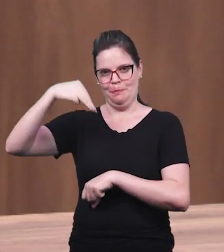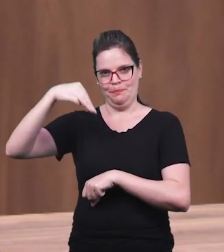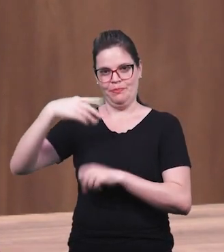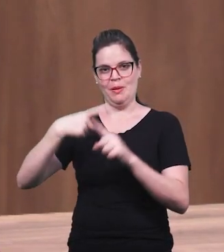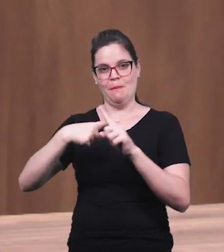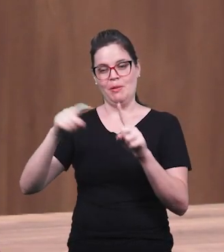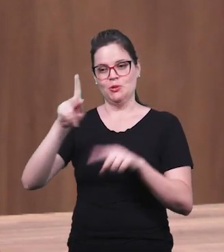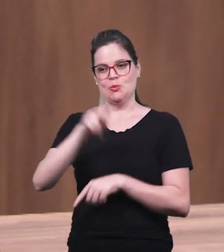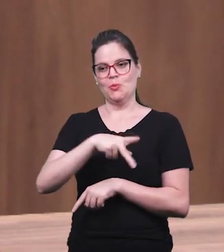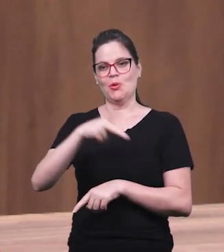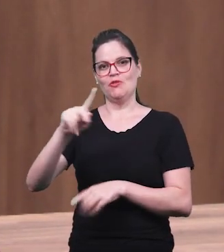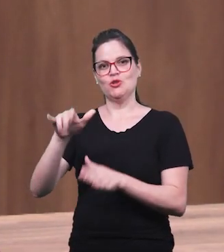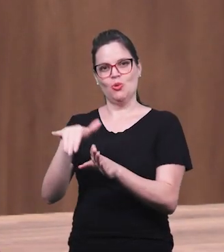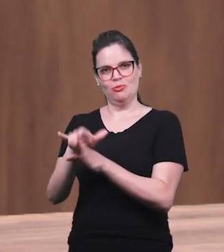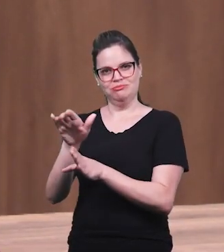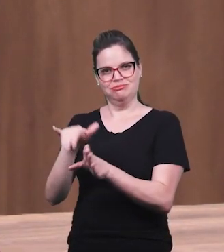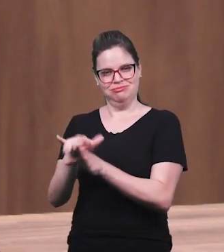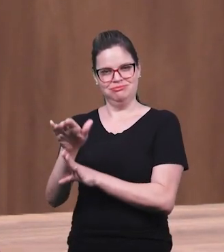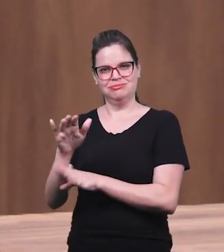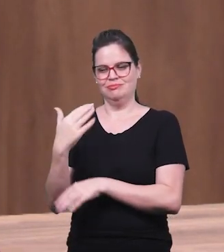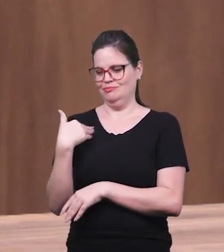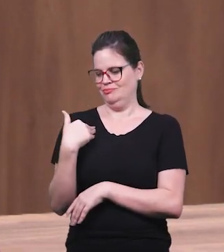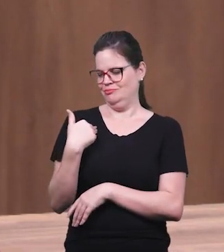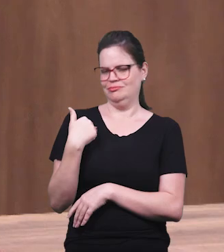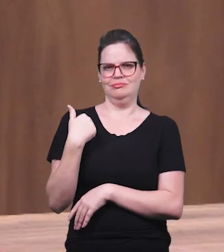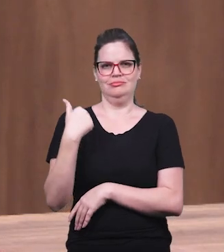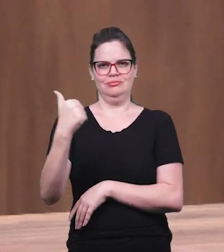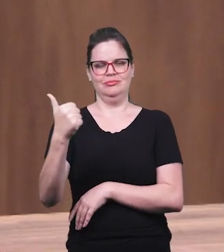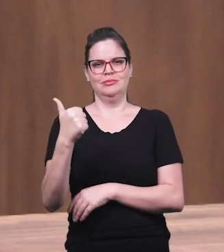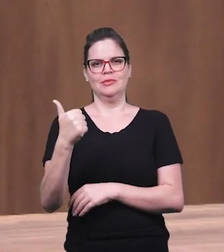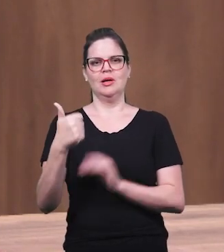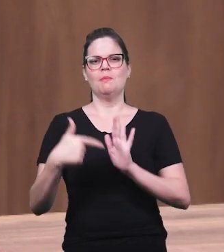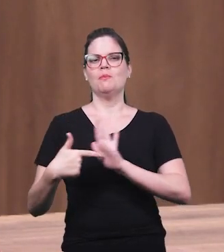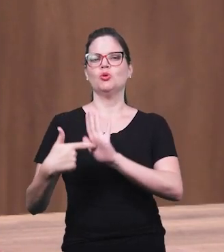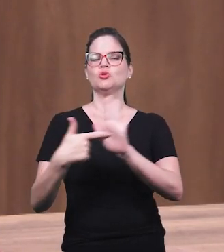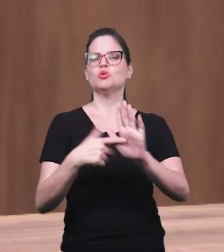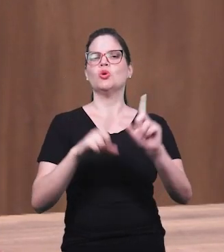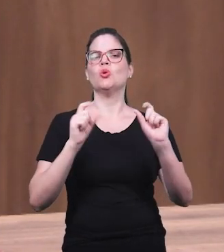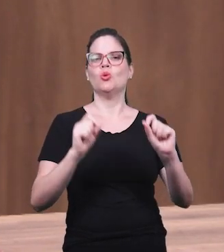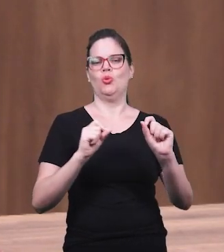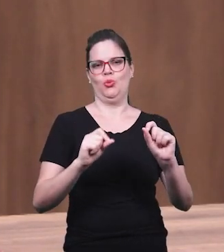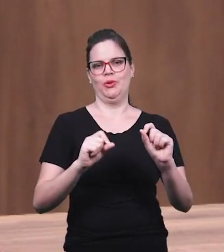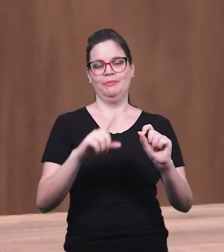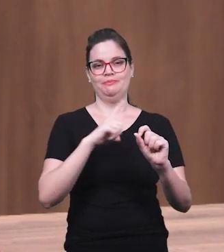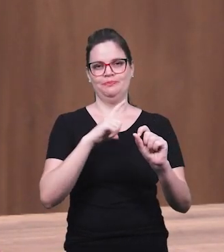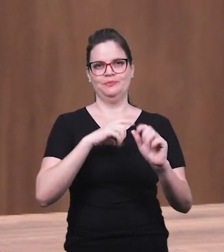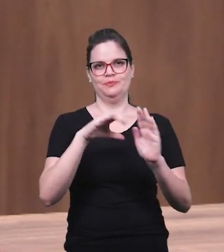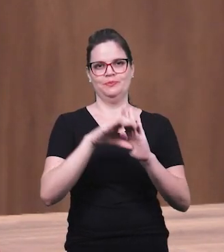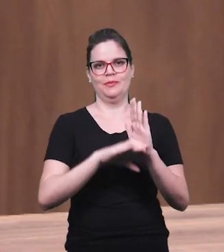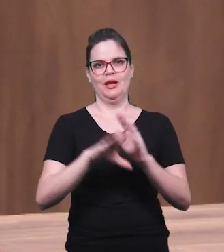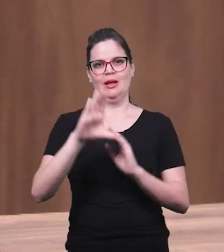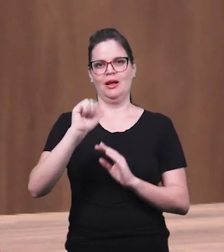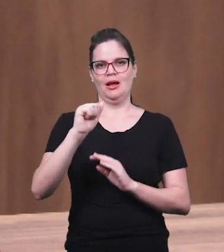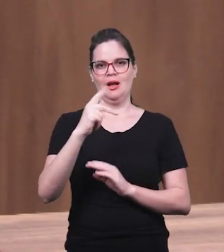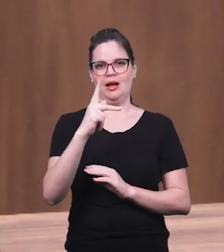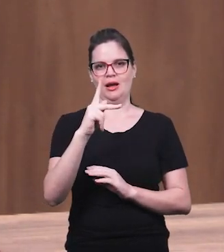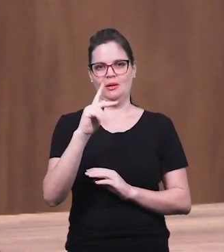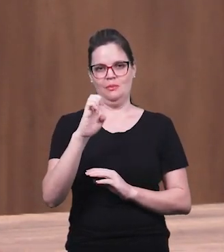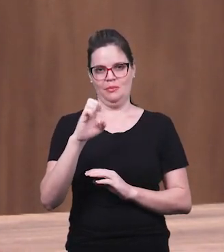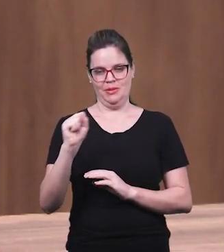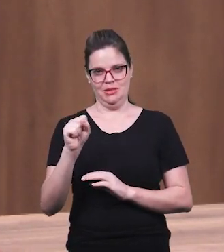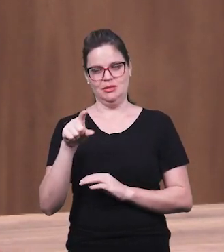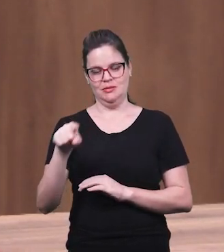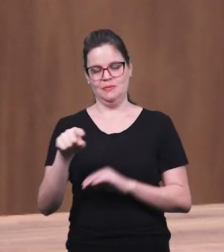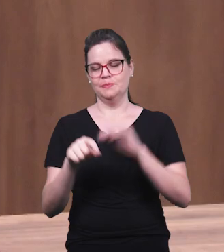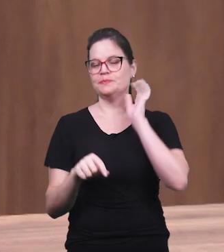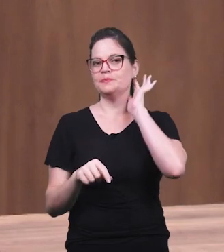orientador, então, me chamou e me apresentou um programa, na época da CAPES, né? A CAPES